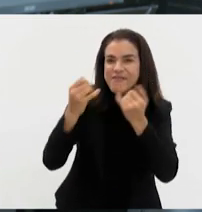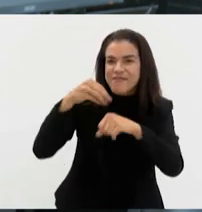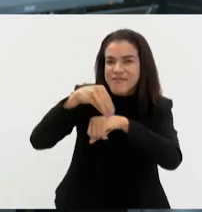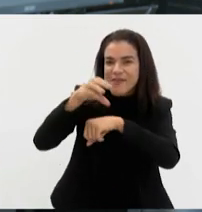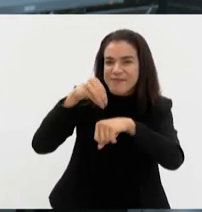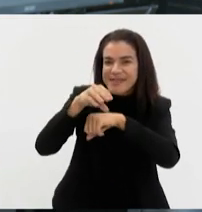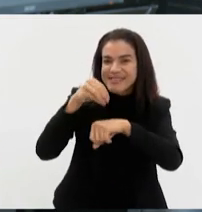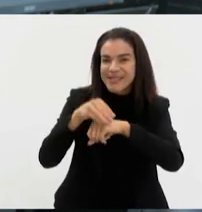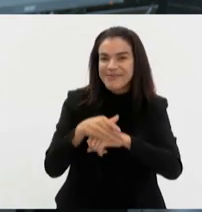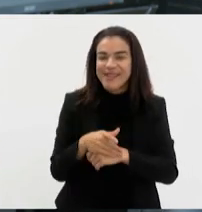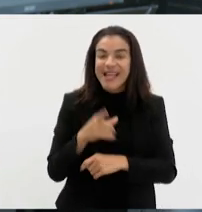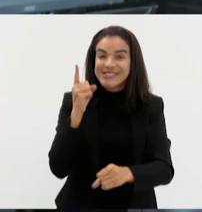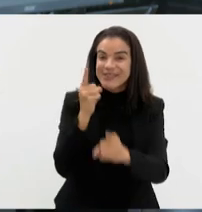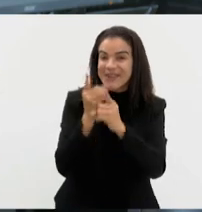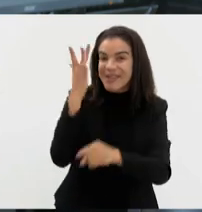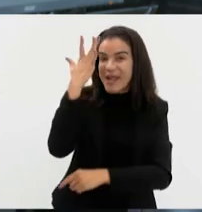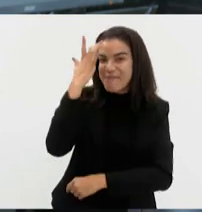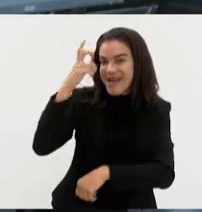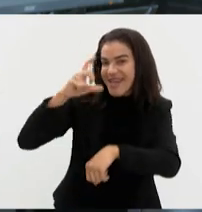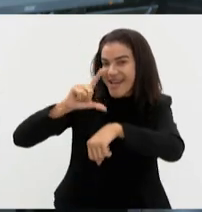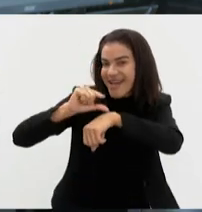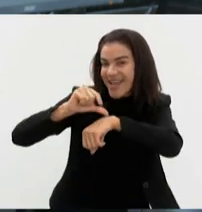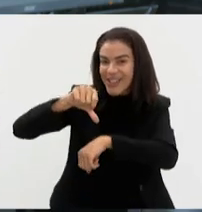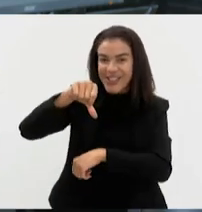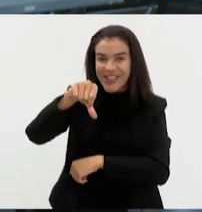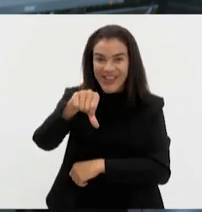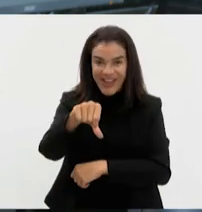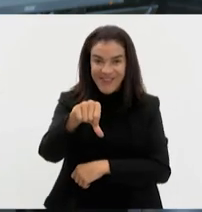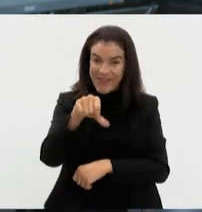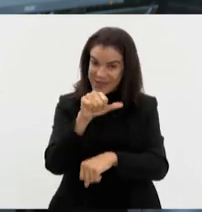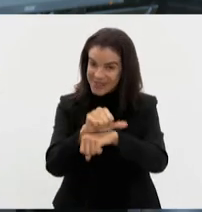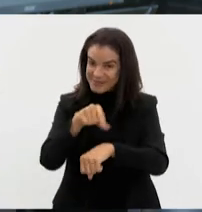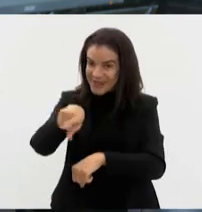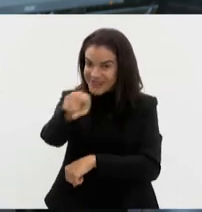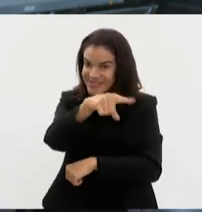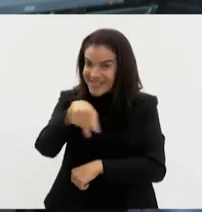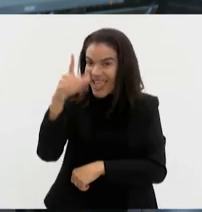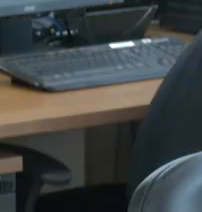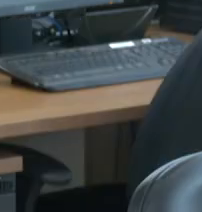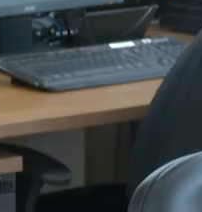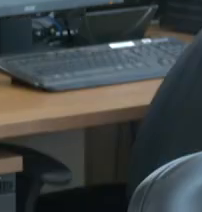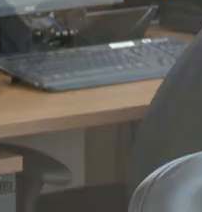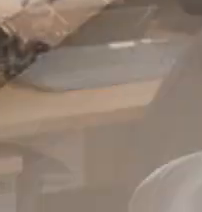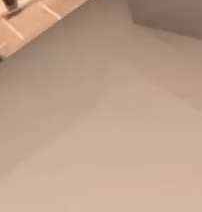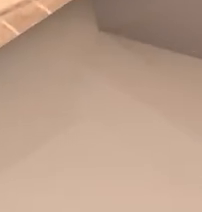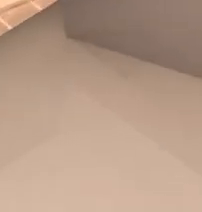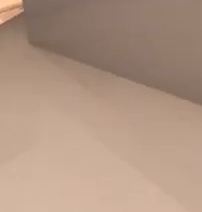Parlamento. A gente se encontra amanhã às 21h. Vou te esperar. Até amanhã.